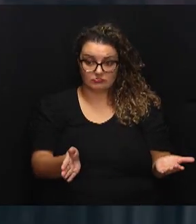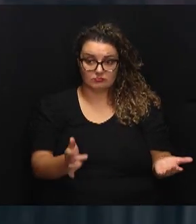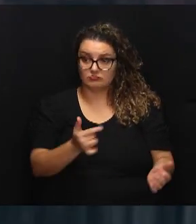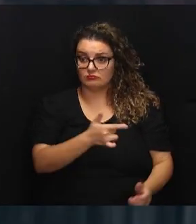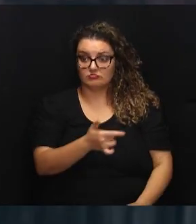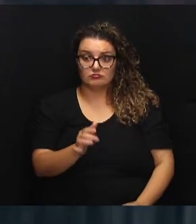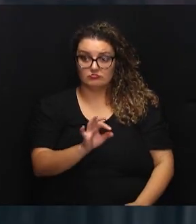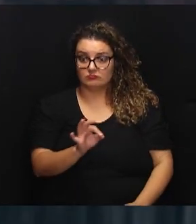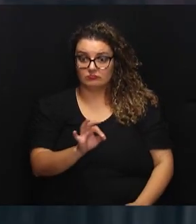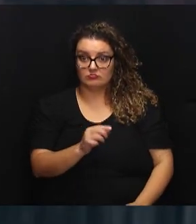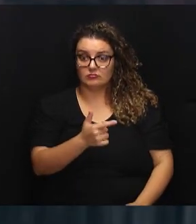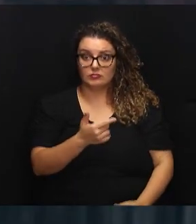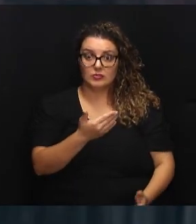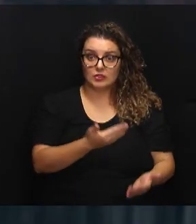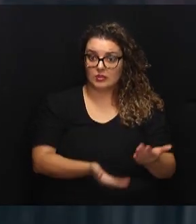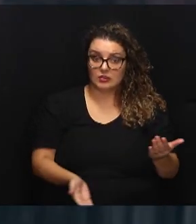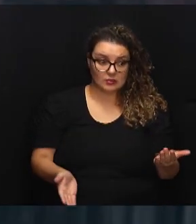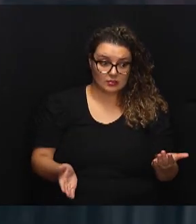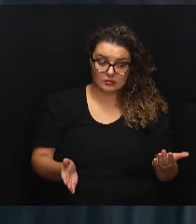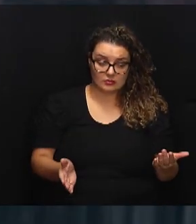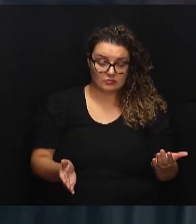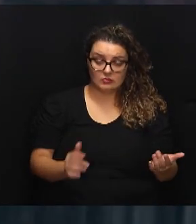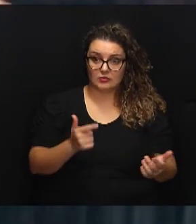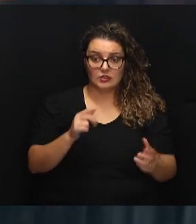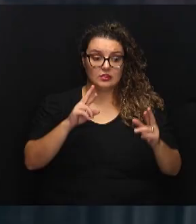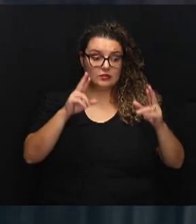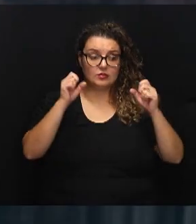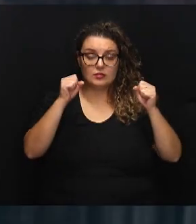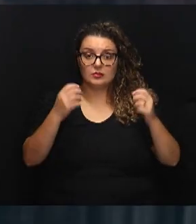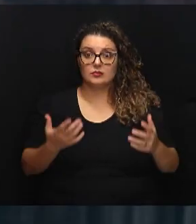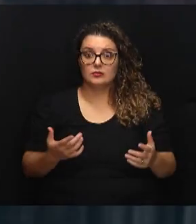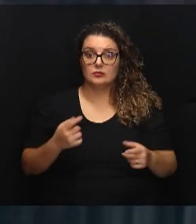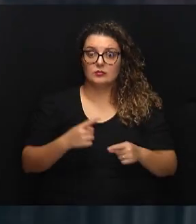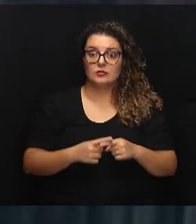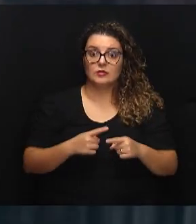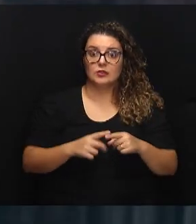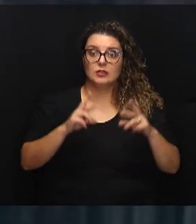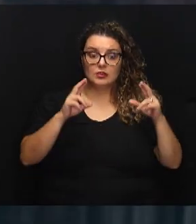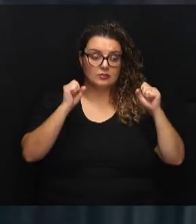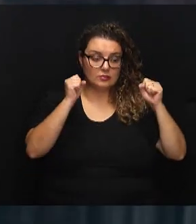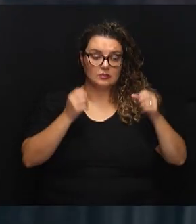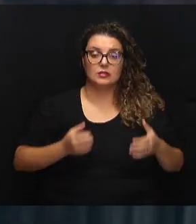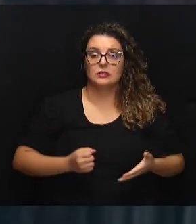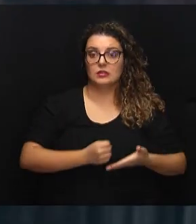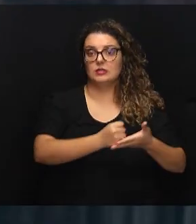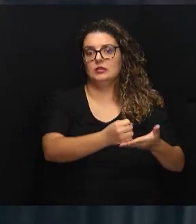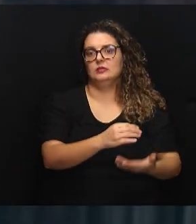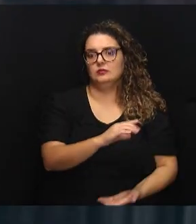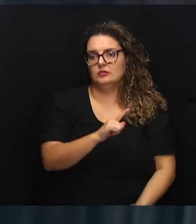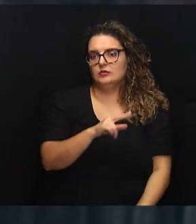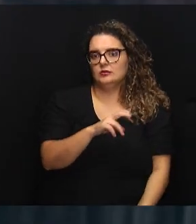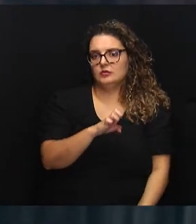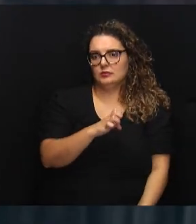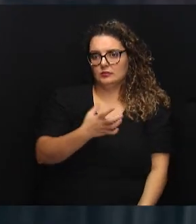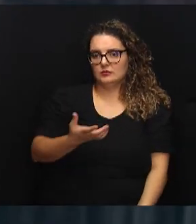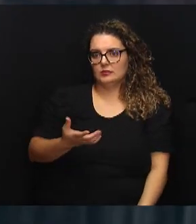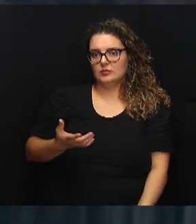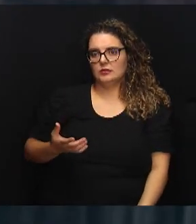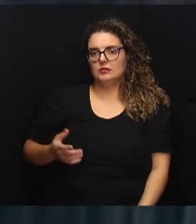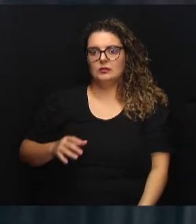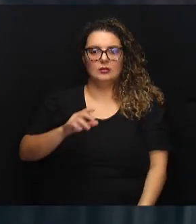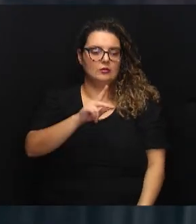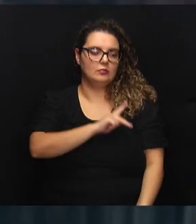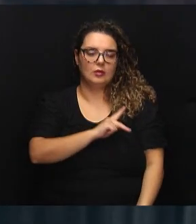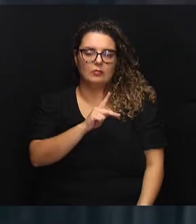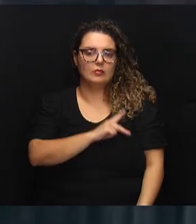não vai ter mais clube, não vai ter mais torcida, porque é a torcida que leva o clube. Pega times da capital, Palmeiras, São